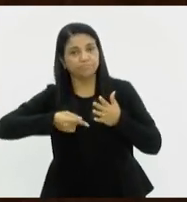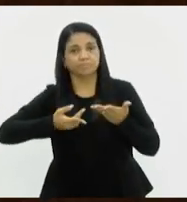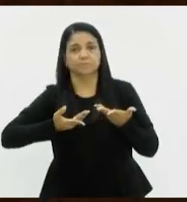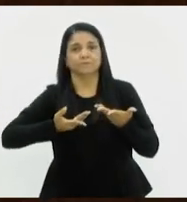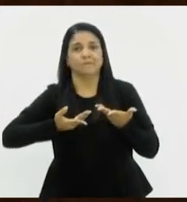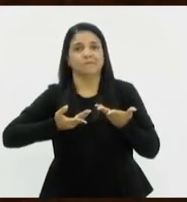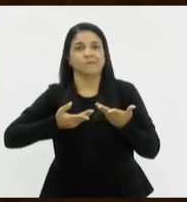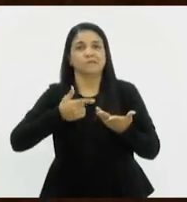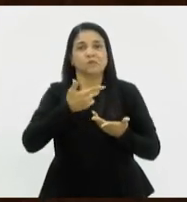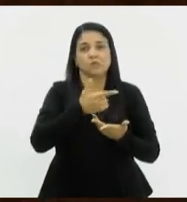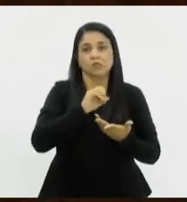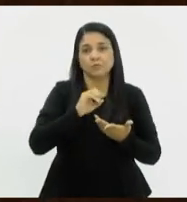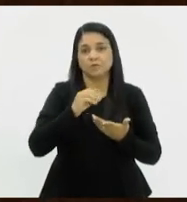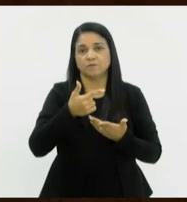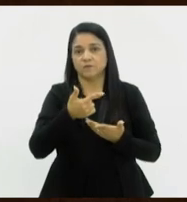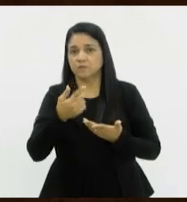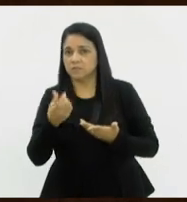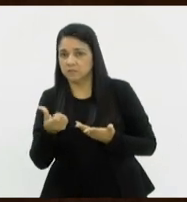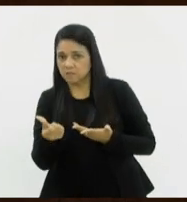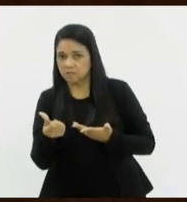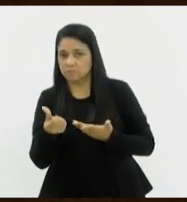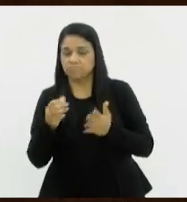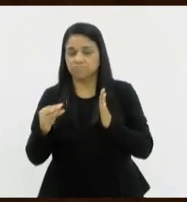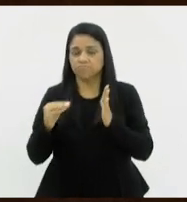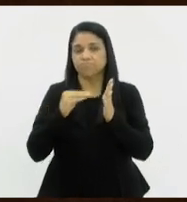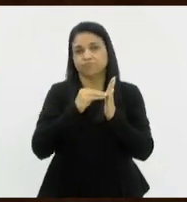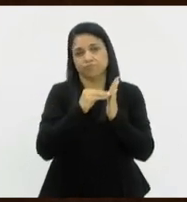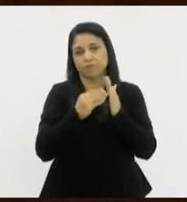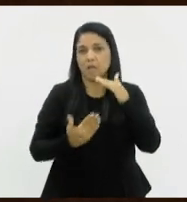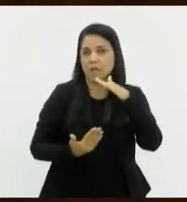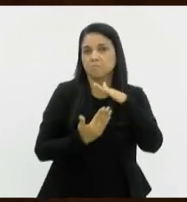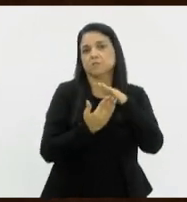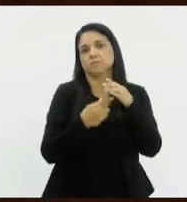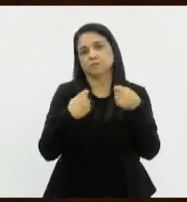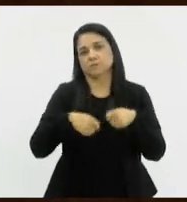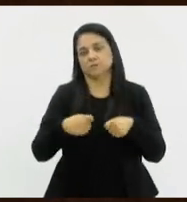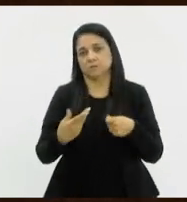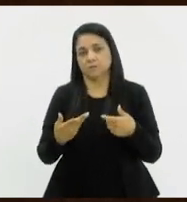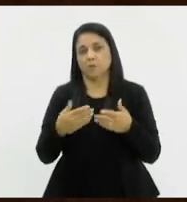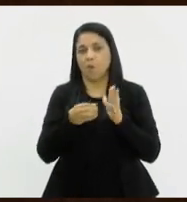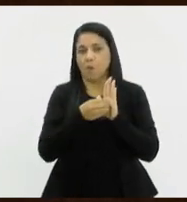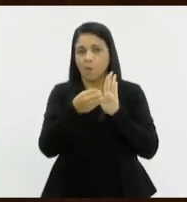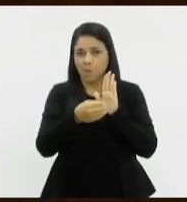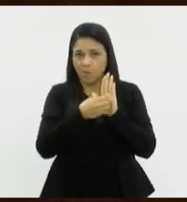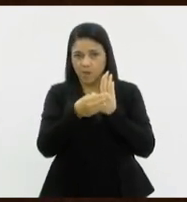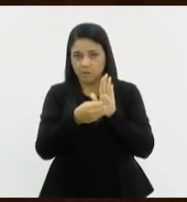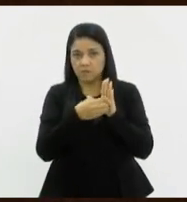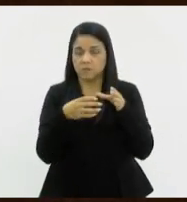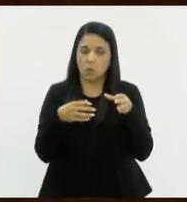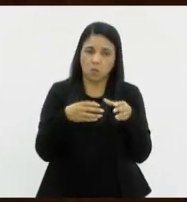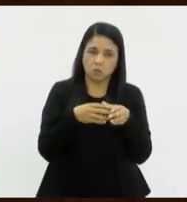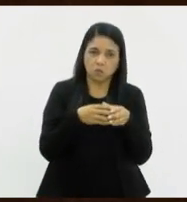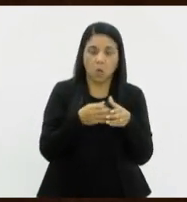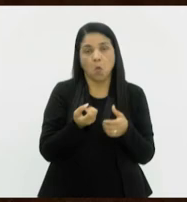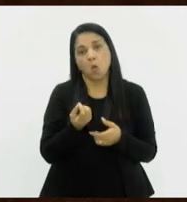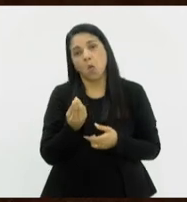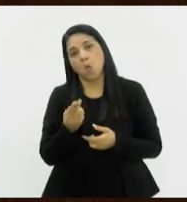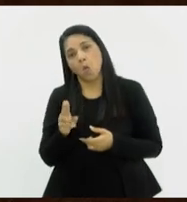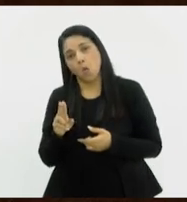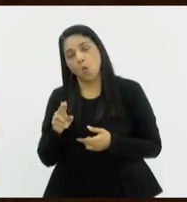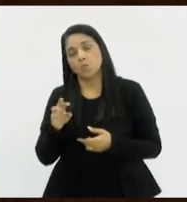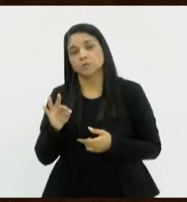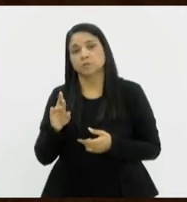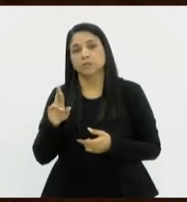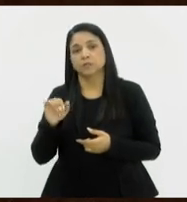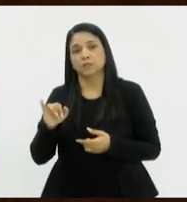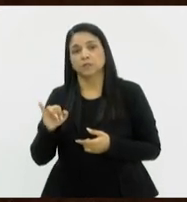botar 2026 é fundamental. Eu posso dar esse parecer por esta comissão ou por tributação, mas